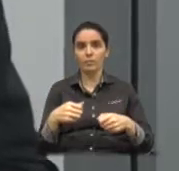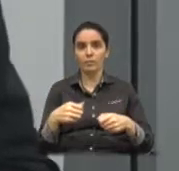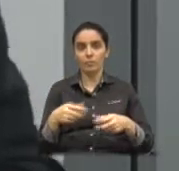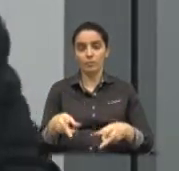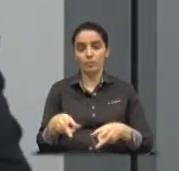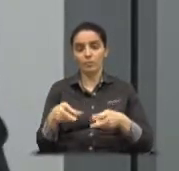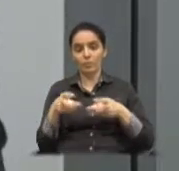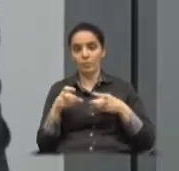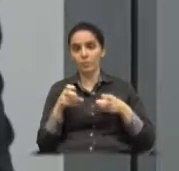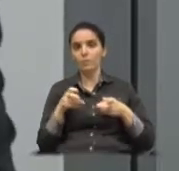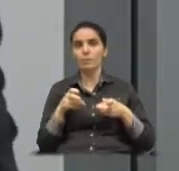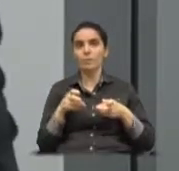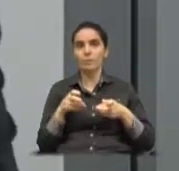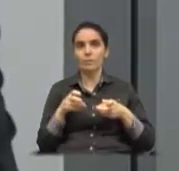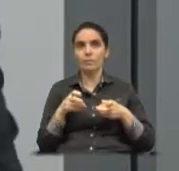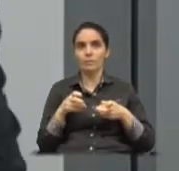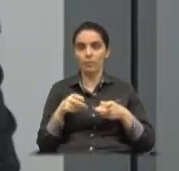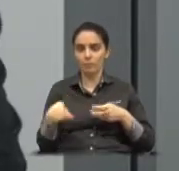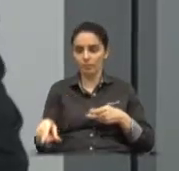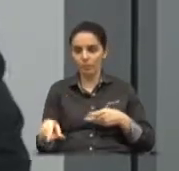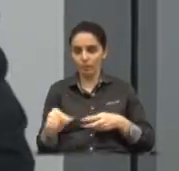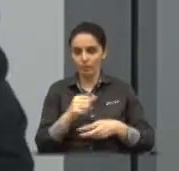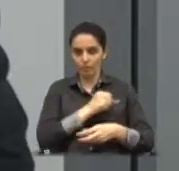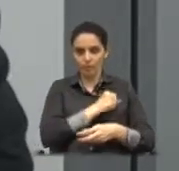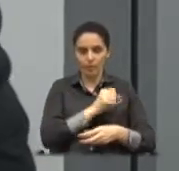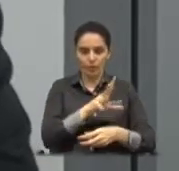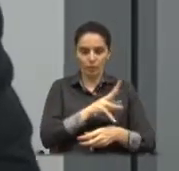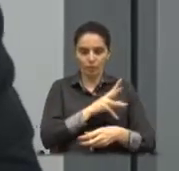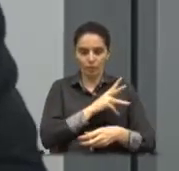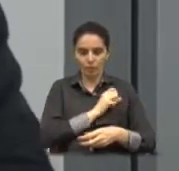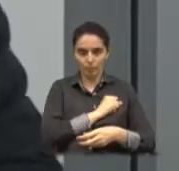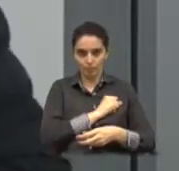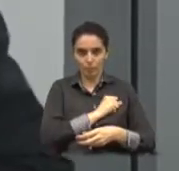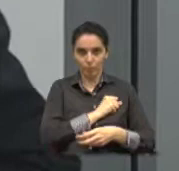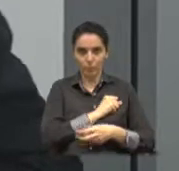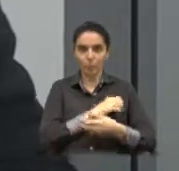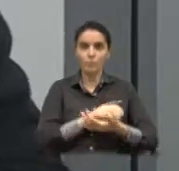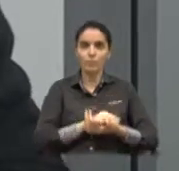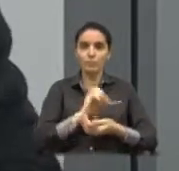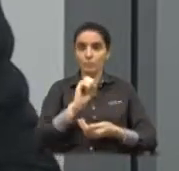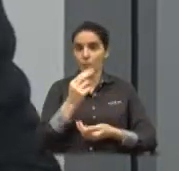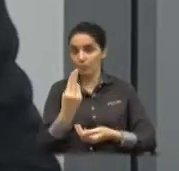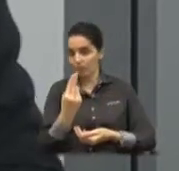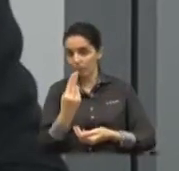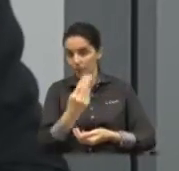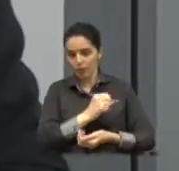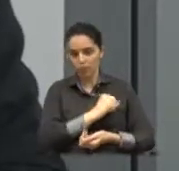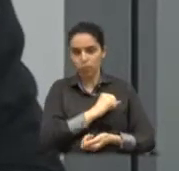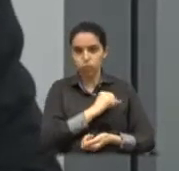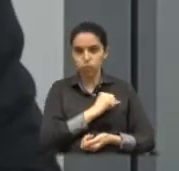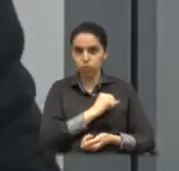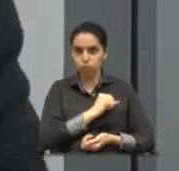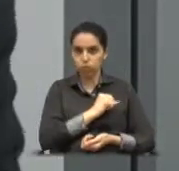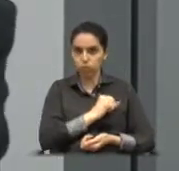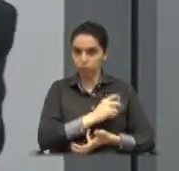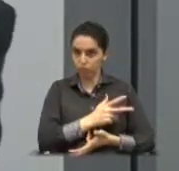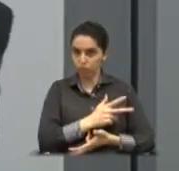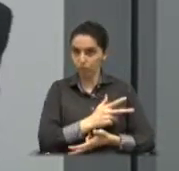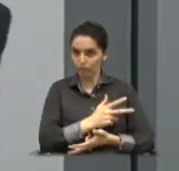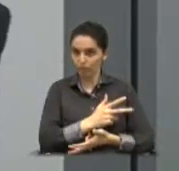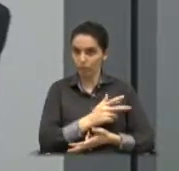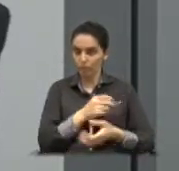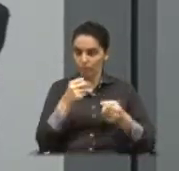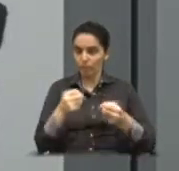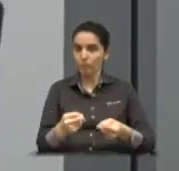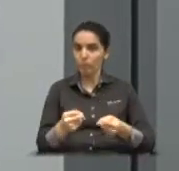reconhecer que aquela pessoa está sem pulso, que ela teve uma parada cardiorrespiratória, ou o coração dela está muito acelerado, que também é uma